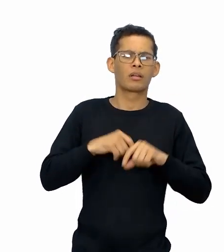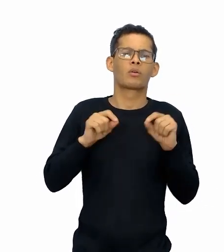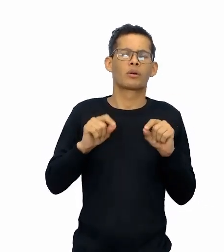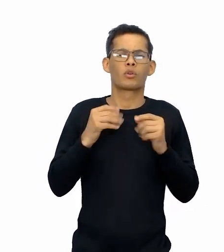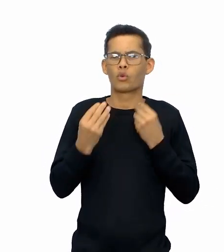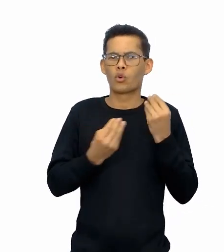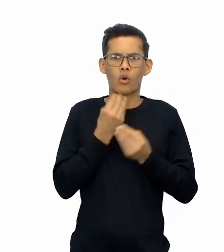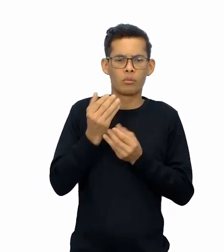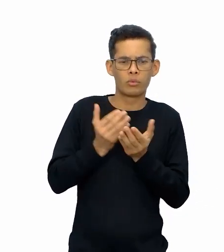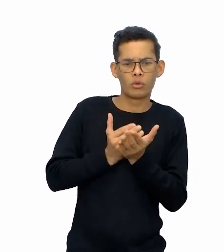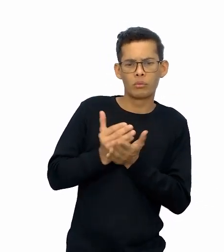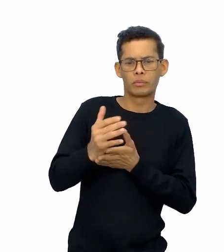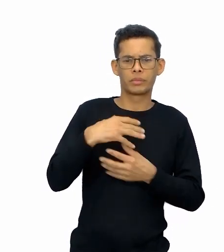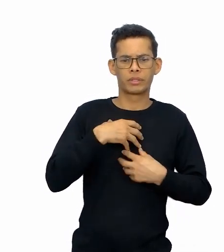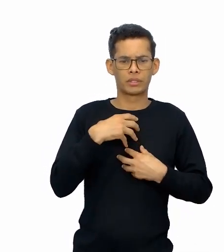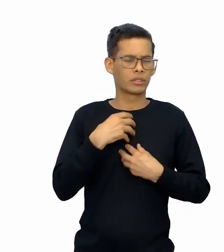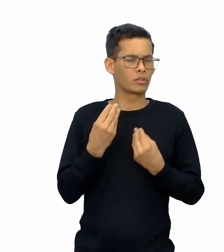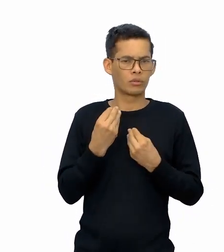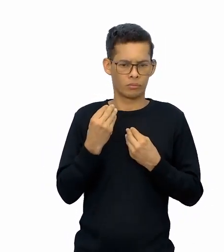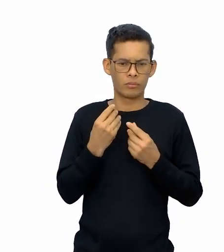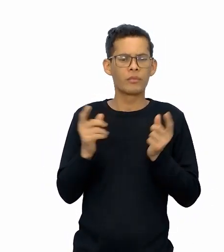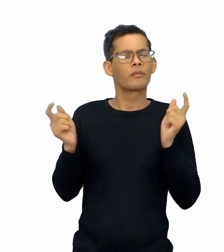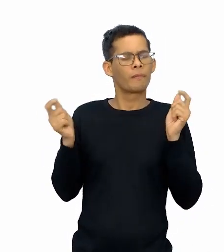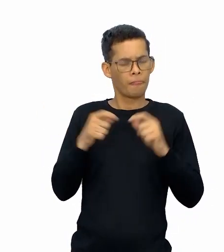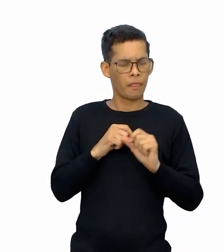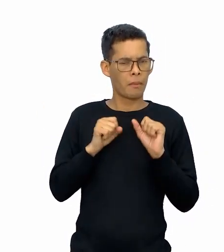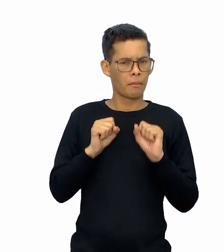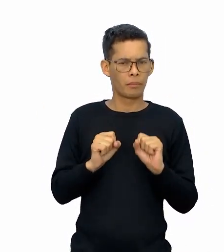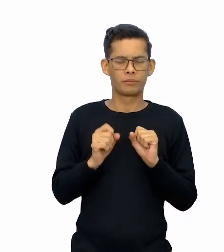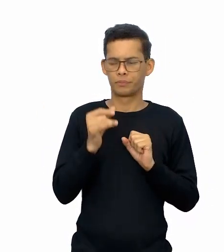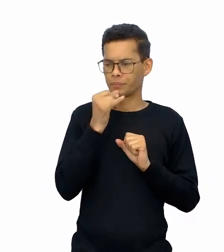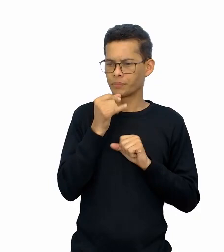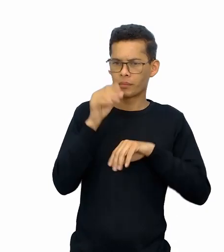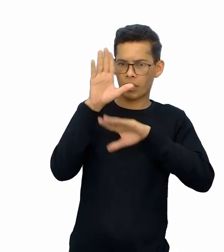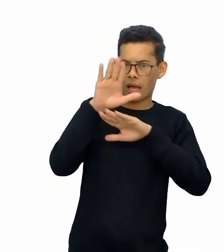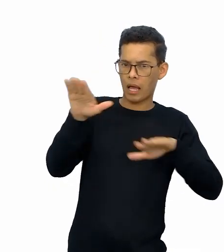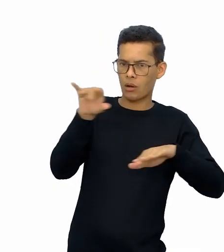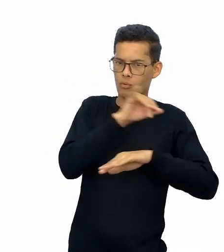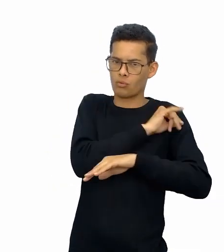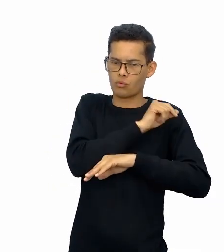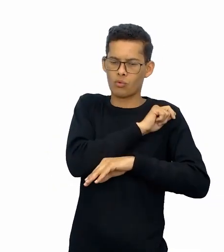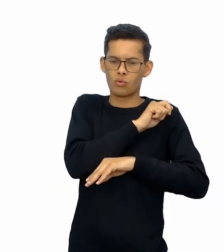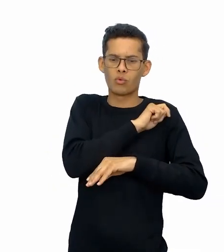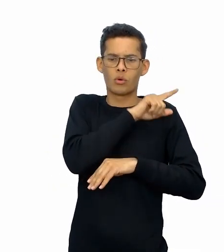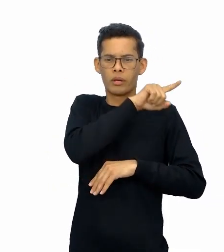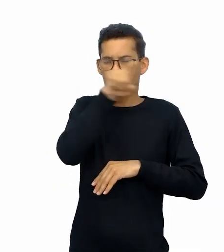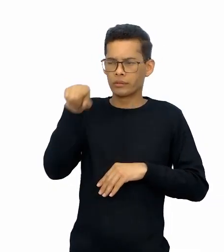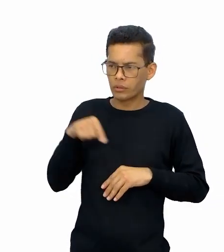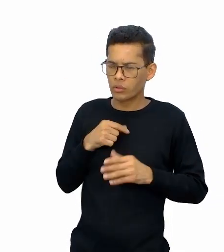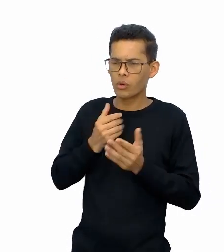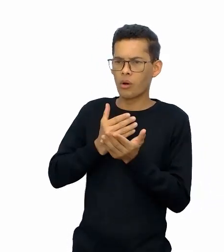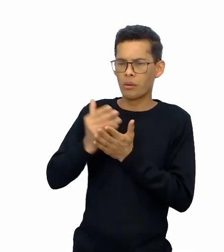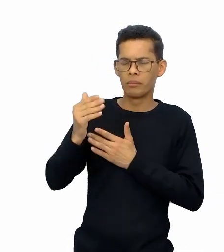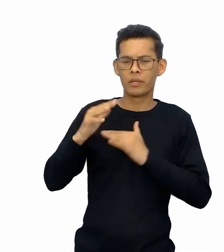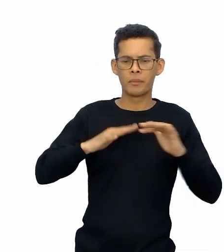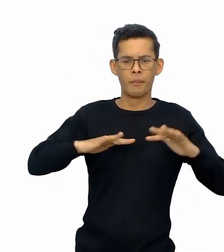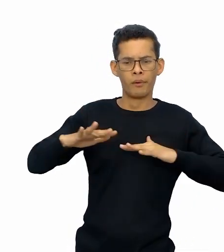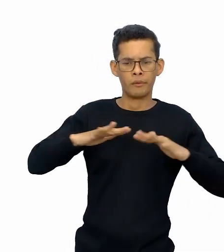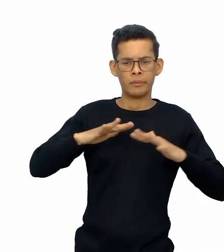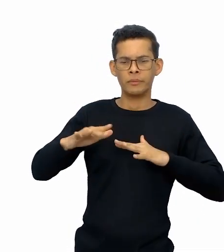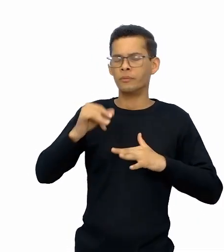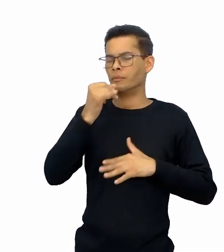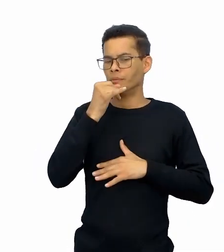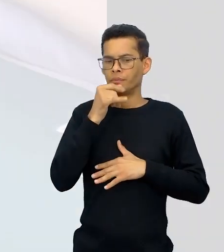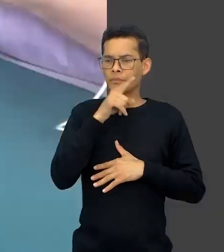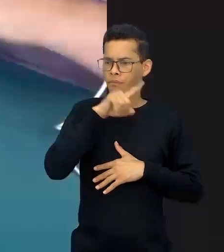começar aqui? A gente pode primeiro pedir para os estudantes movimentarem-se. Vocês vão